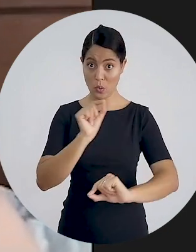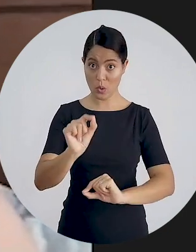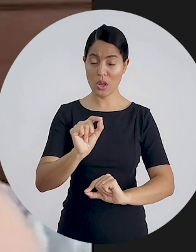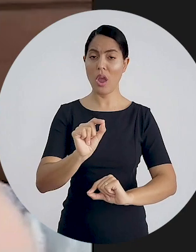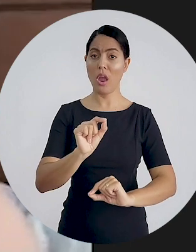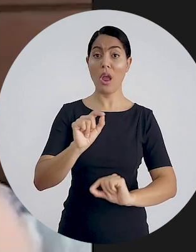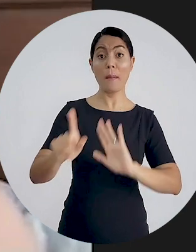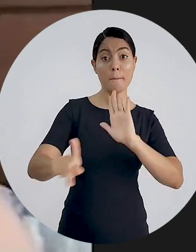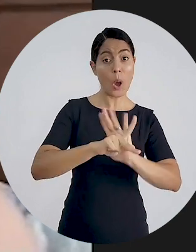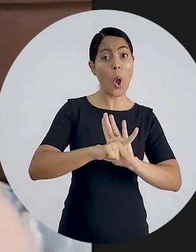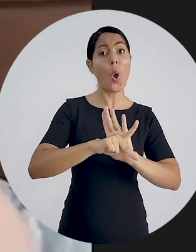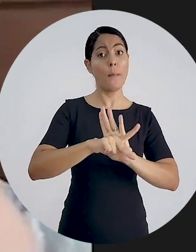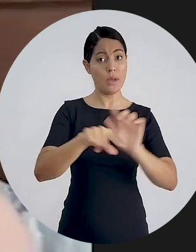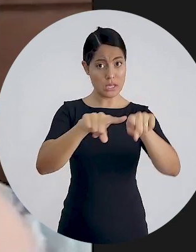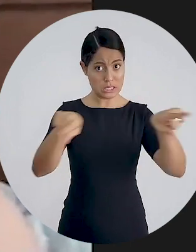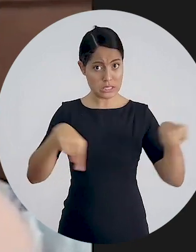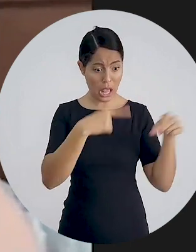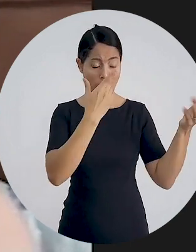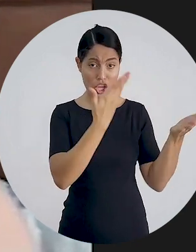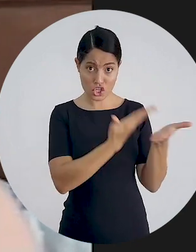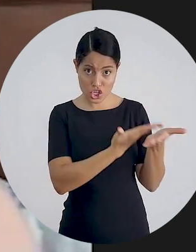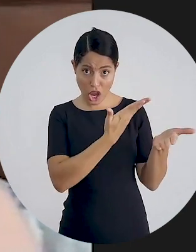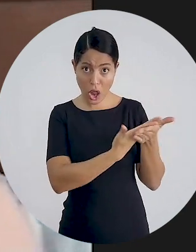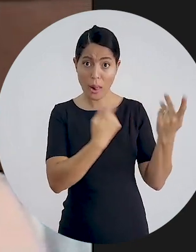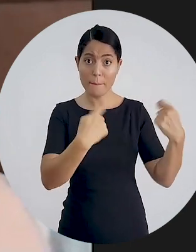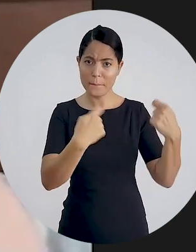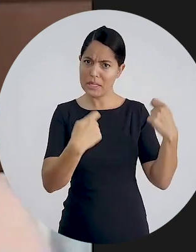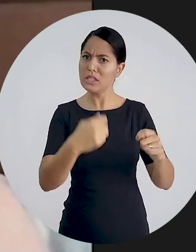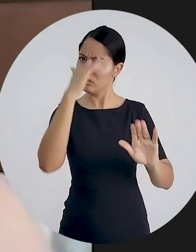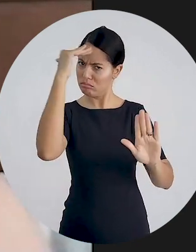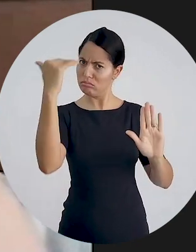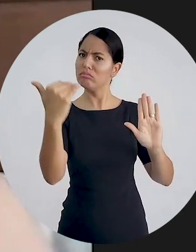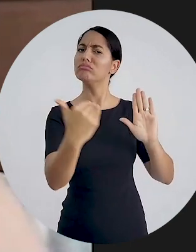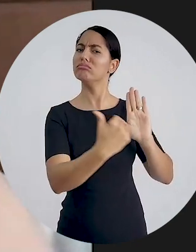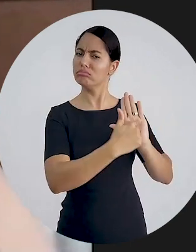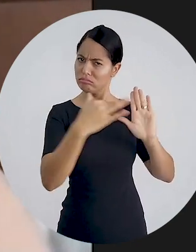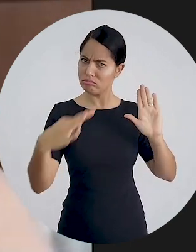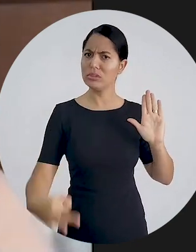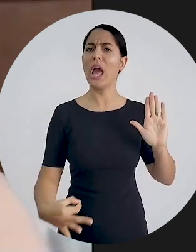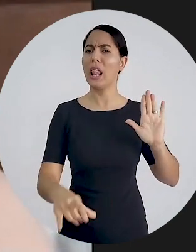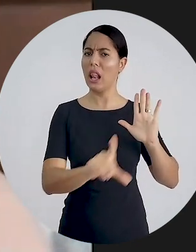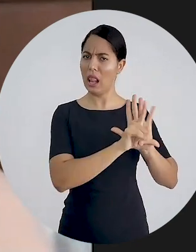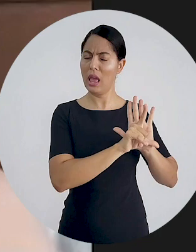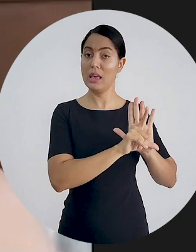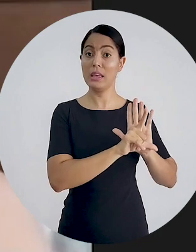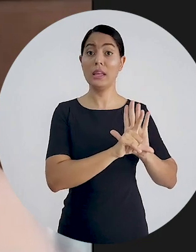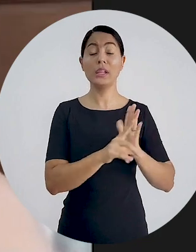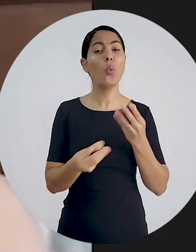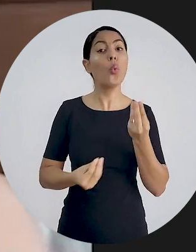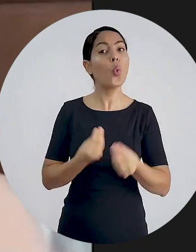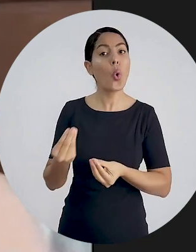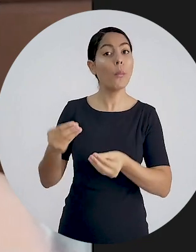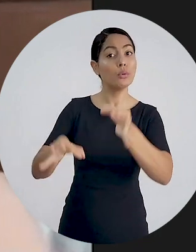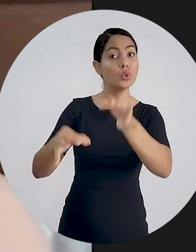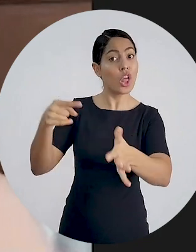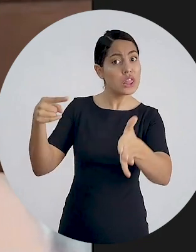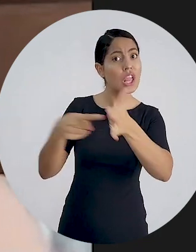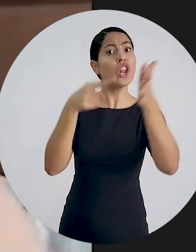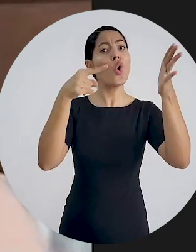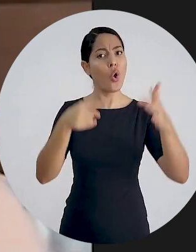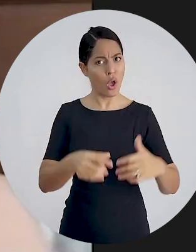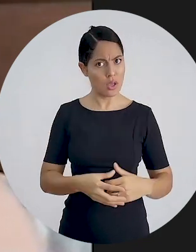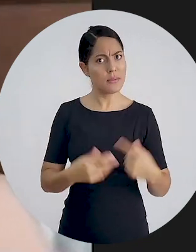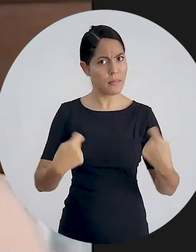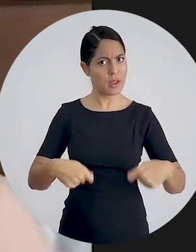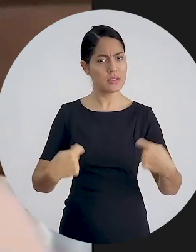de aula e que seja cumprido. Tem que denunciar mesmo. E eu conheço escolas que